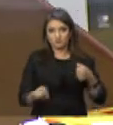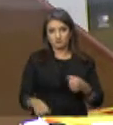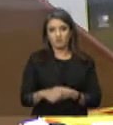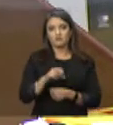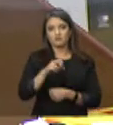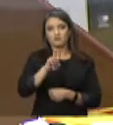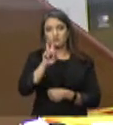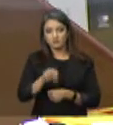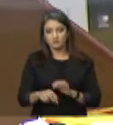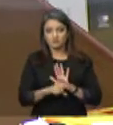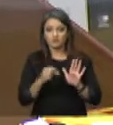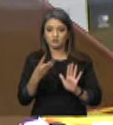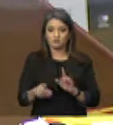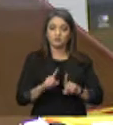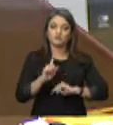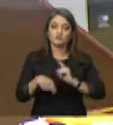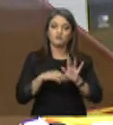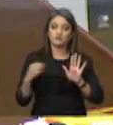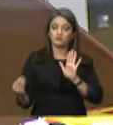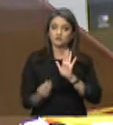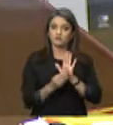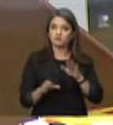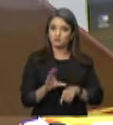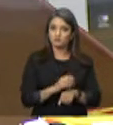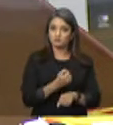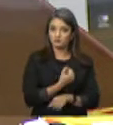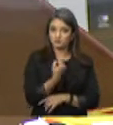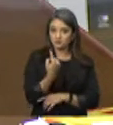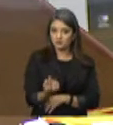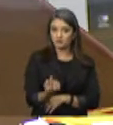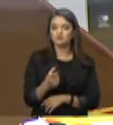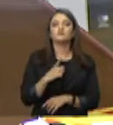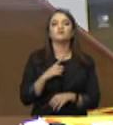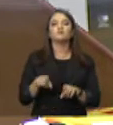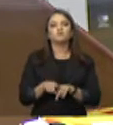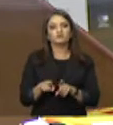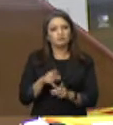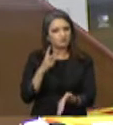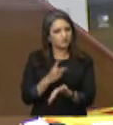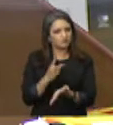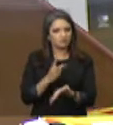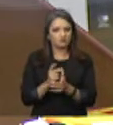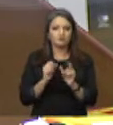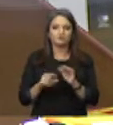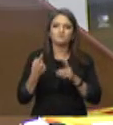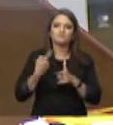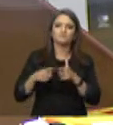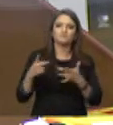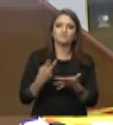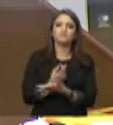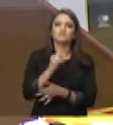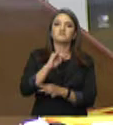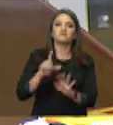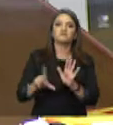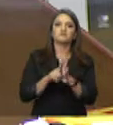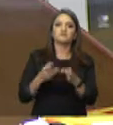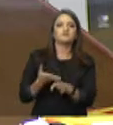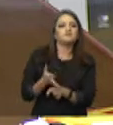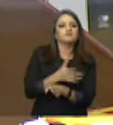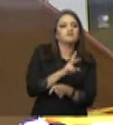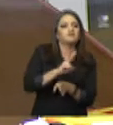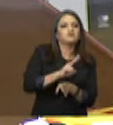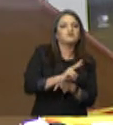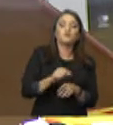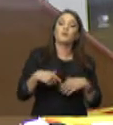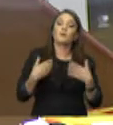depois da emenda constitucional um de 69 reiterou essa solução constitucional para o problema da irretroatividade da Lei finalmente